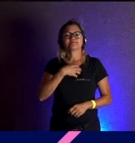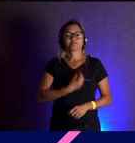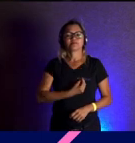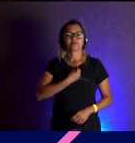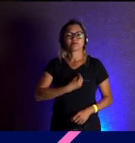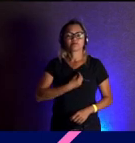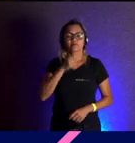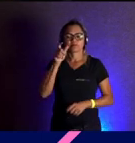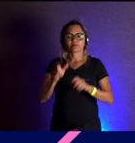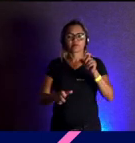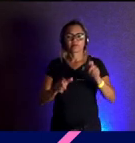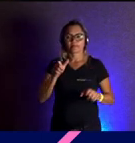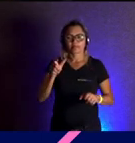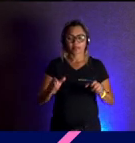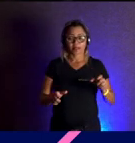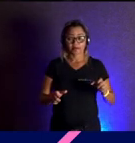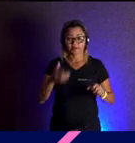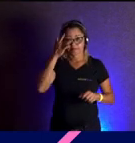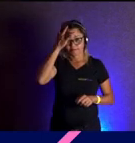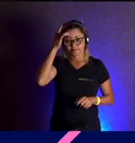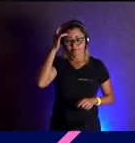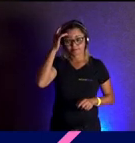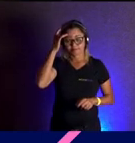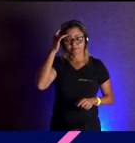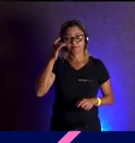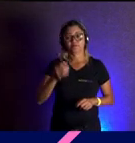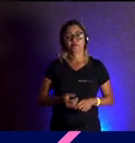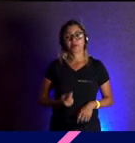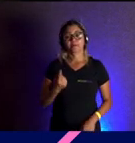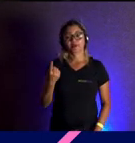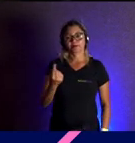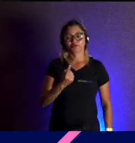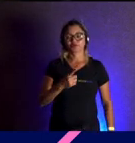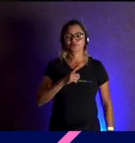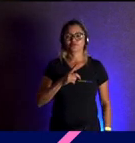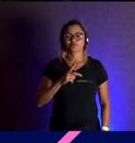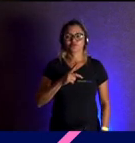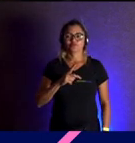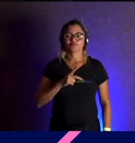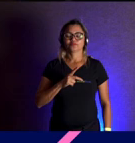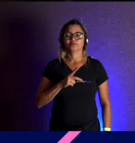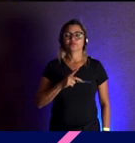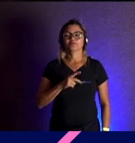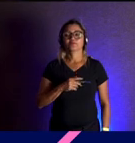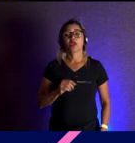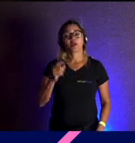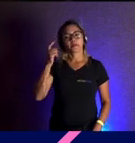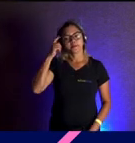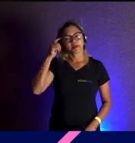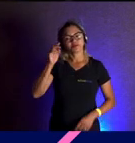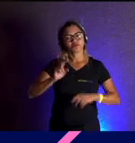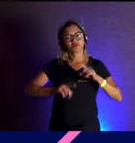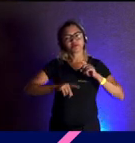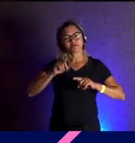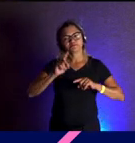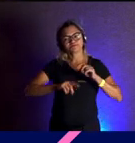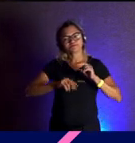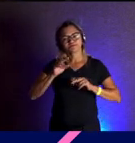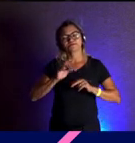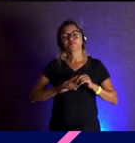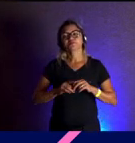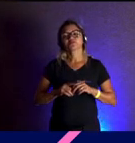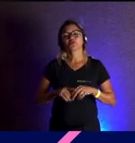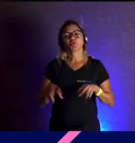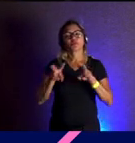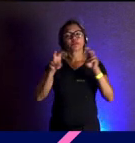vida daquelas pessoas individualmente. Então, eu penso que ferramentas